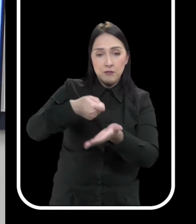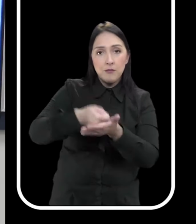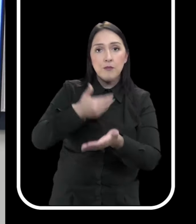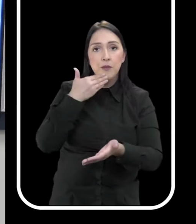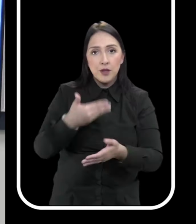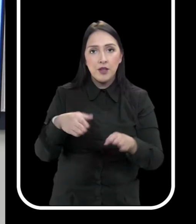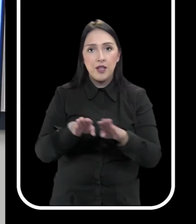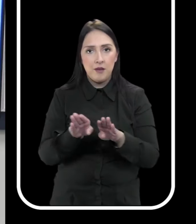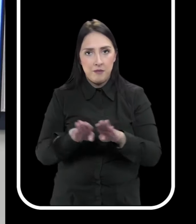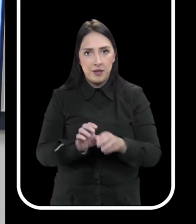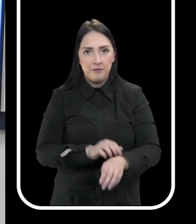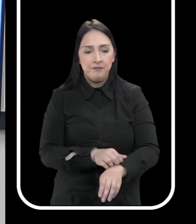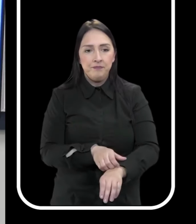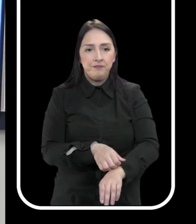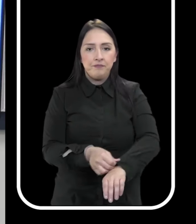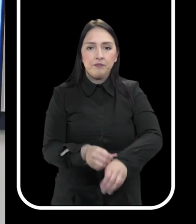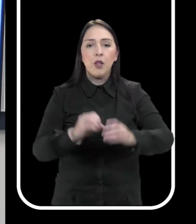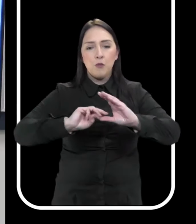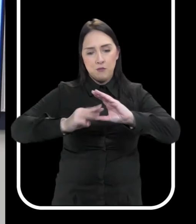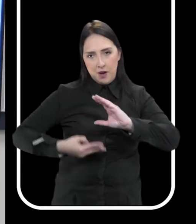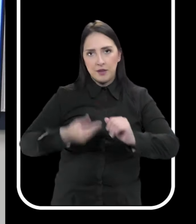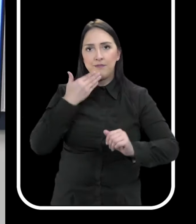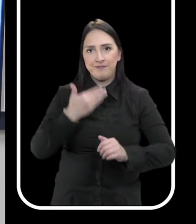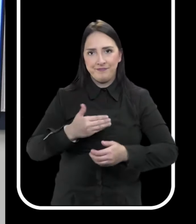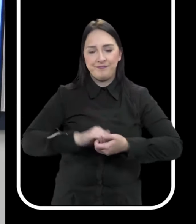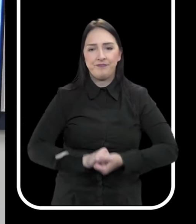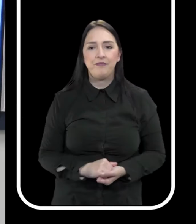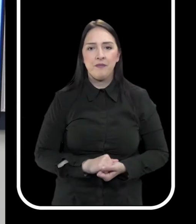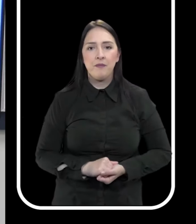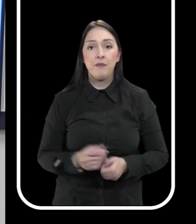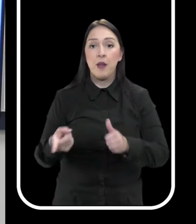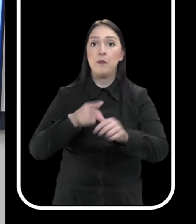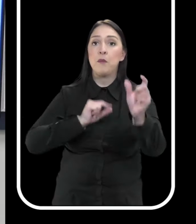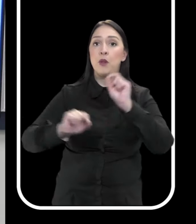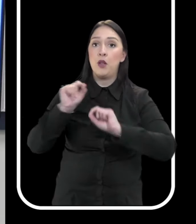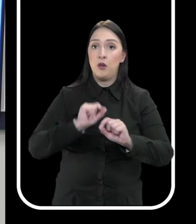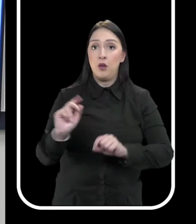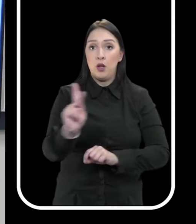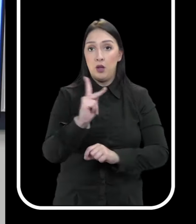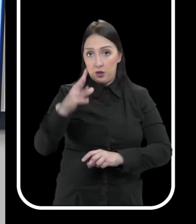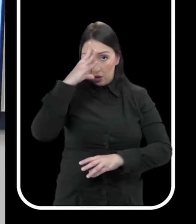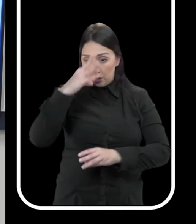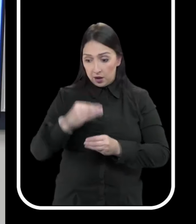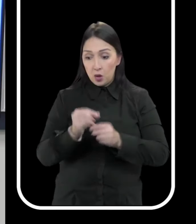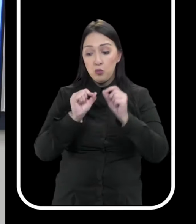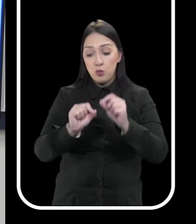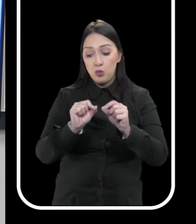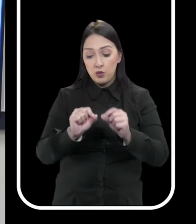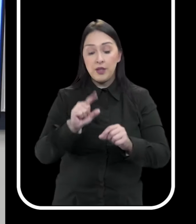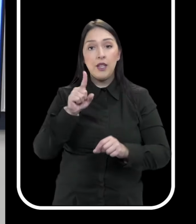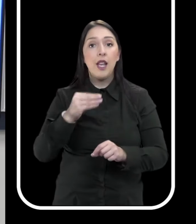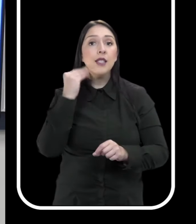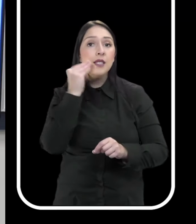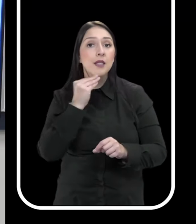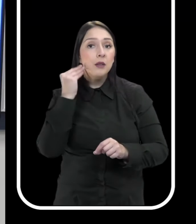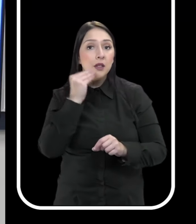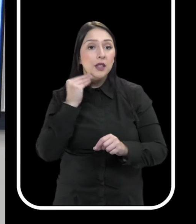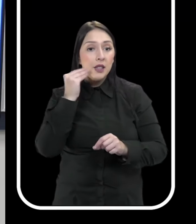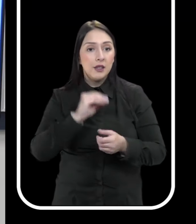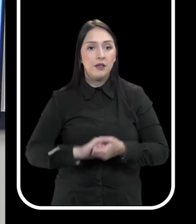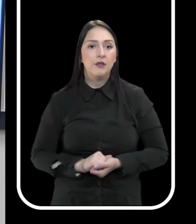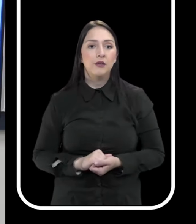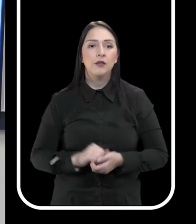exigências que estão estabelecidas pelo MEC. Muito bom. Primeiramente, vamos entender o que é